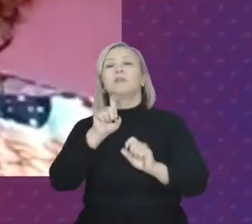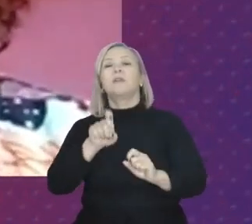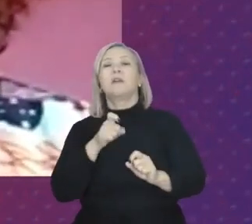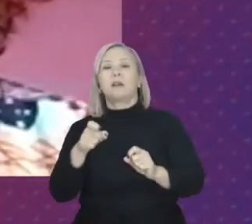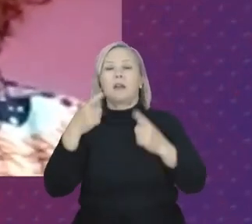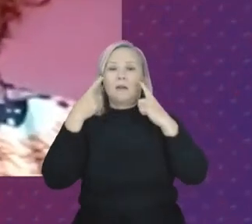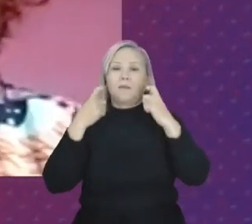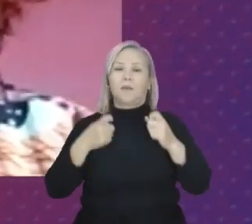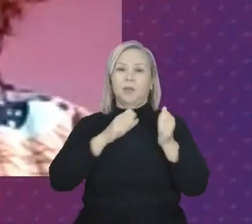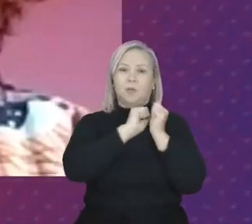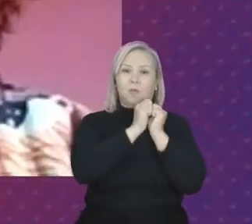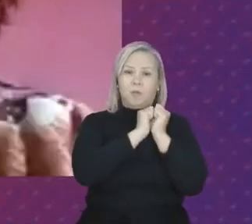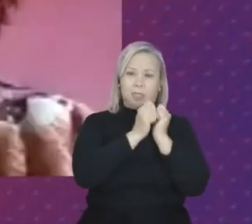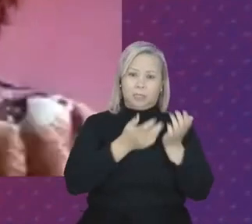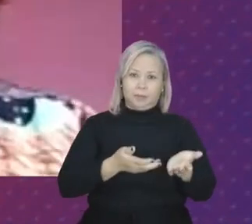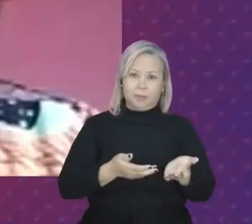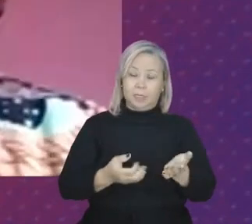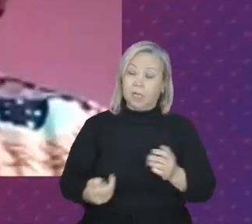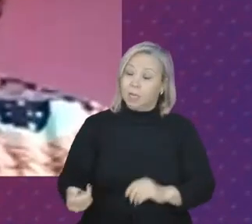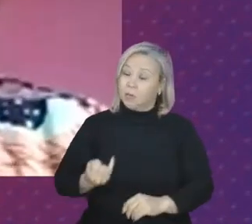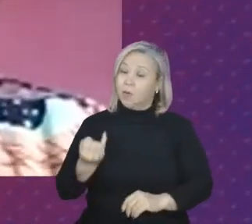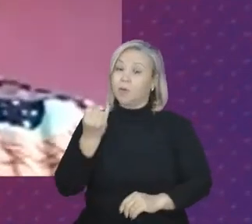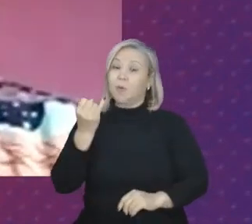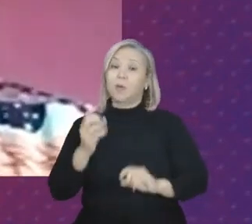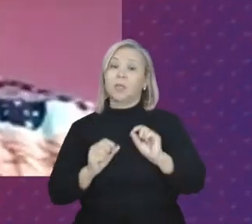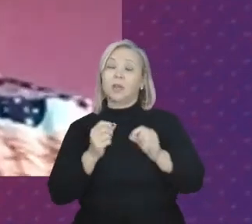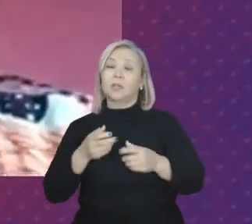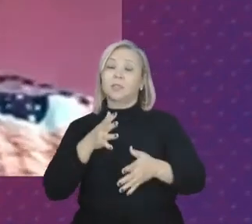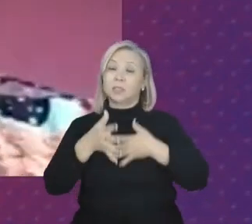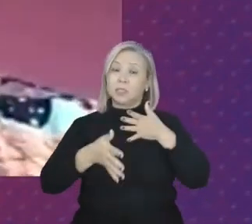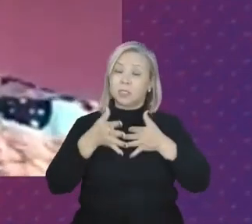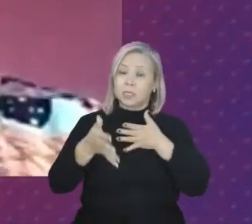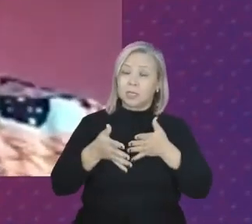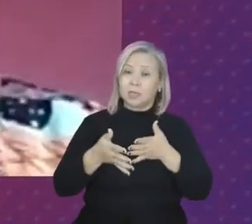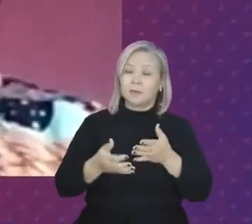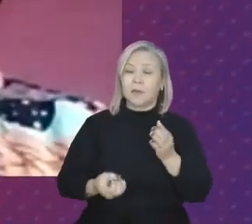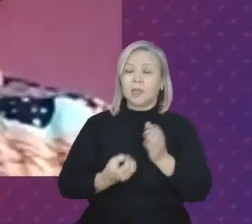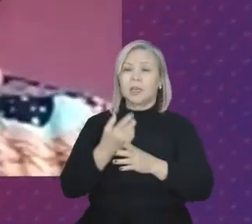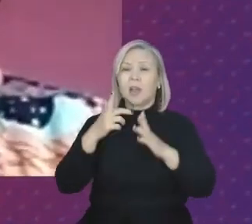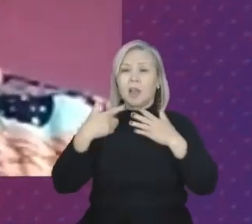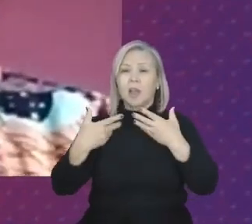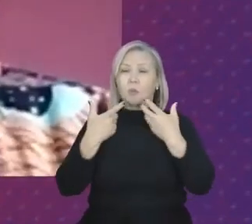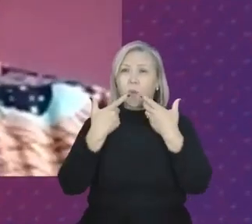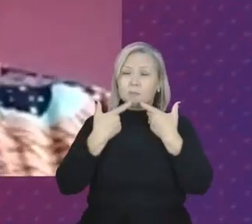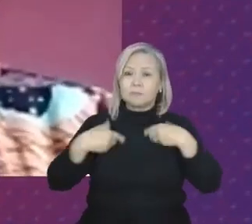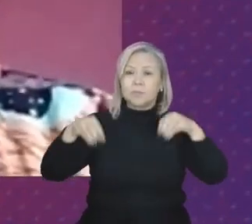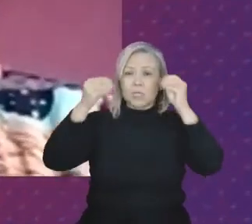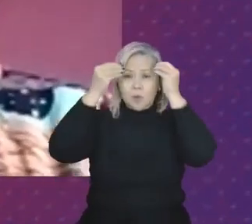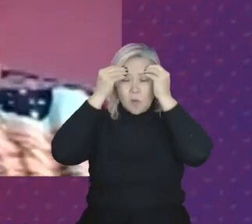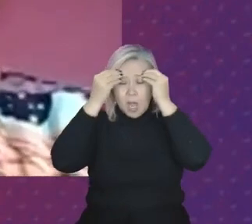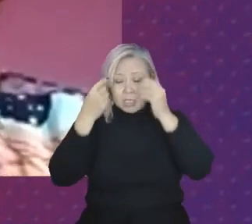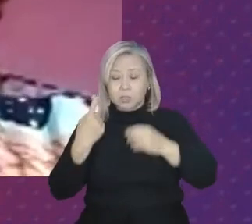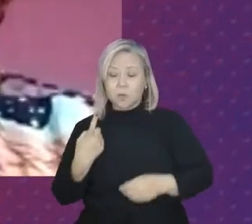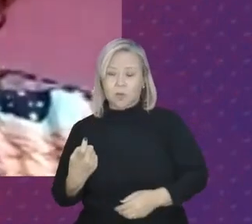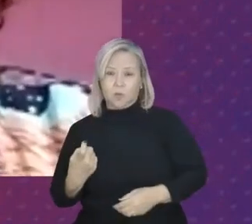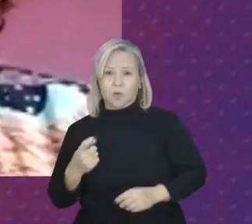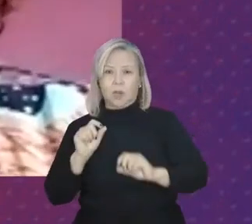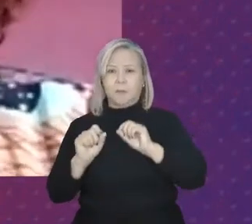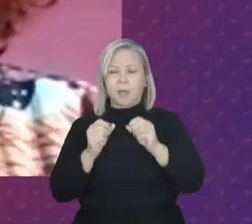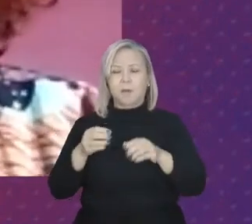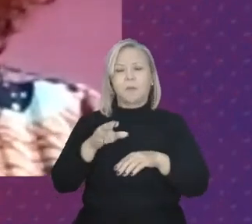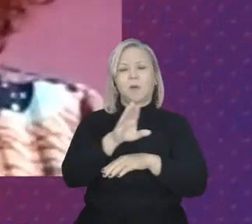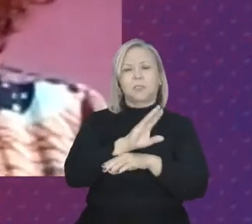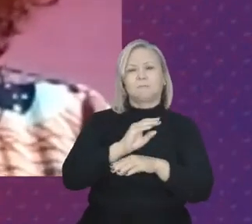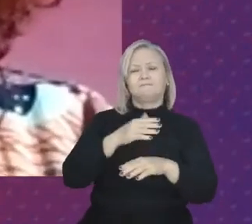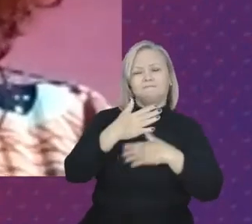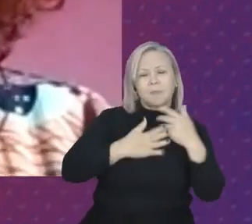isso é importante, porque isso vai criar uma linguagem única entre os atores, para que eles possam atuar na prevenção, para